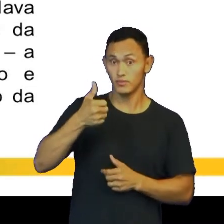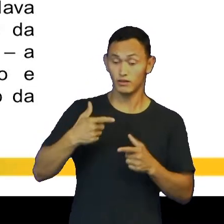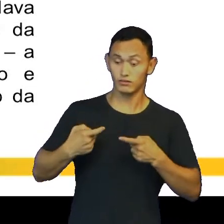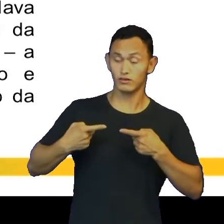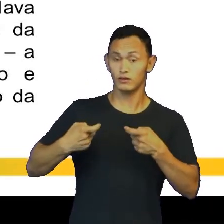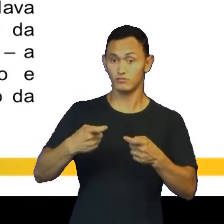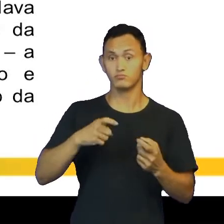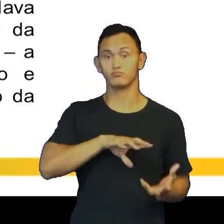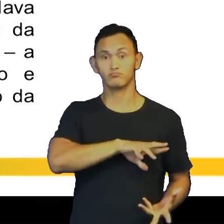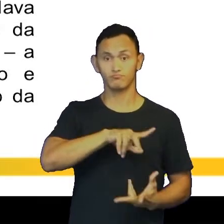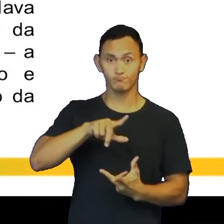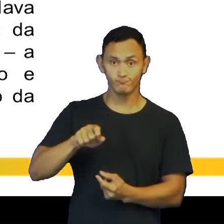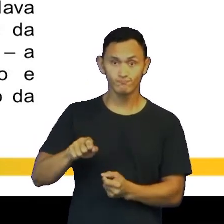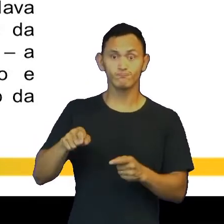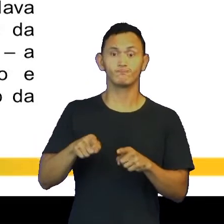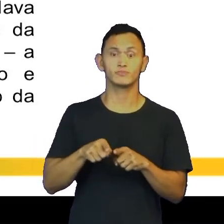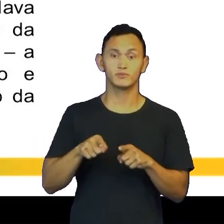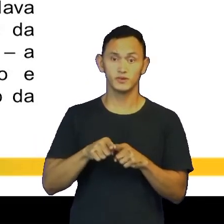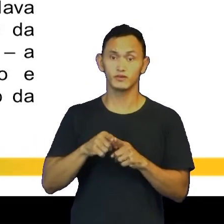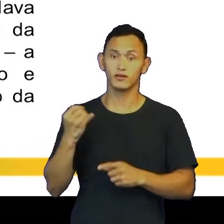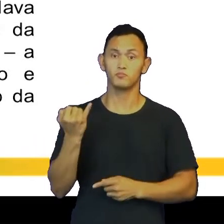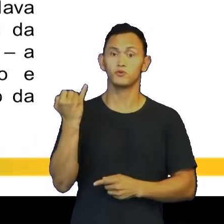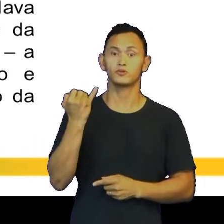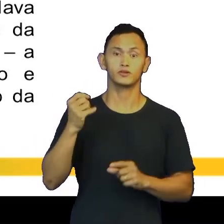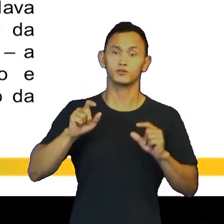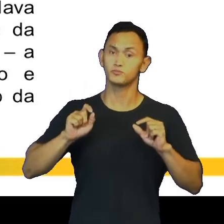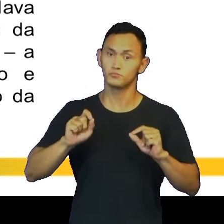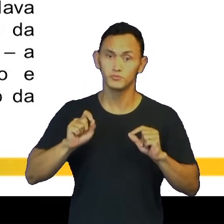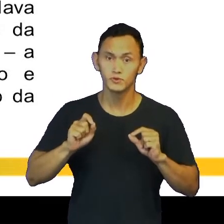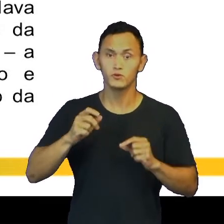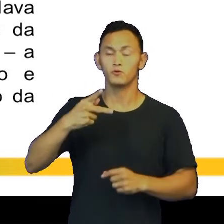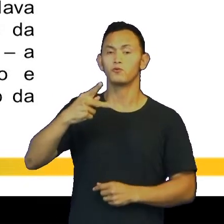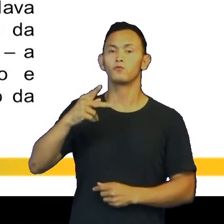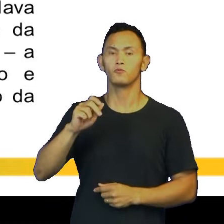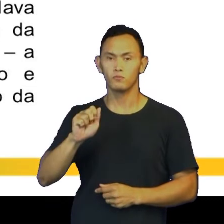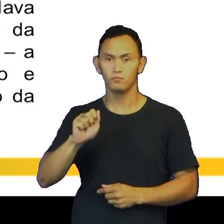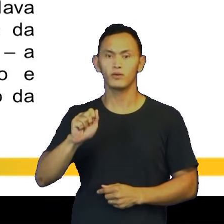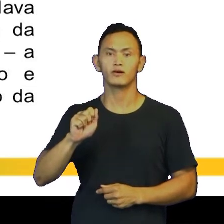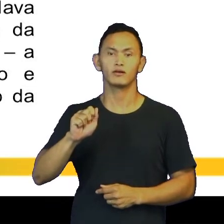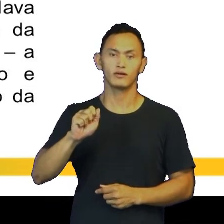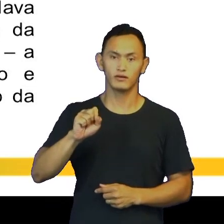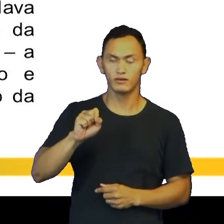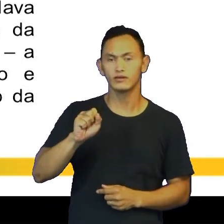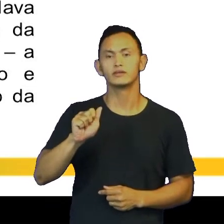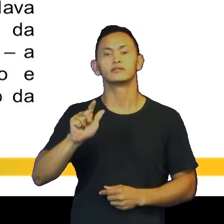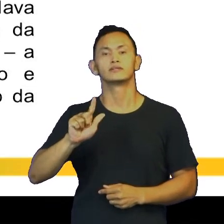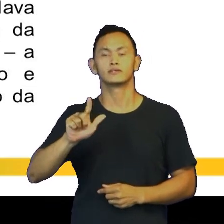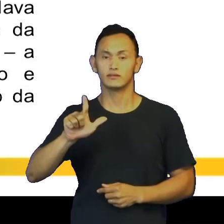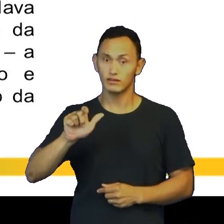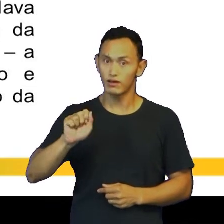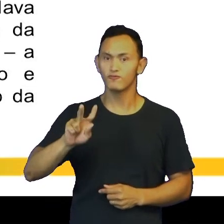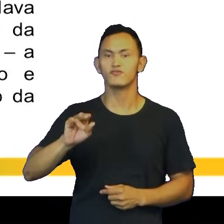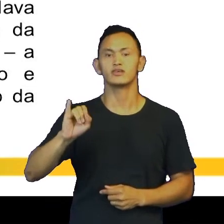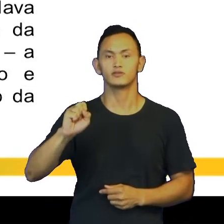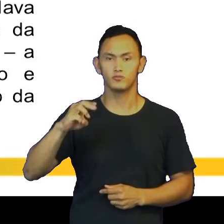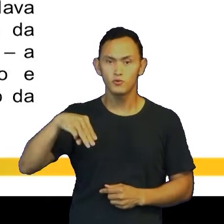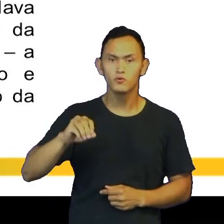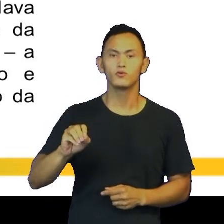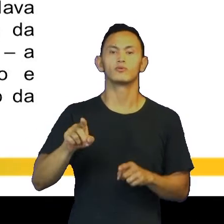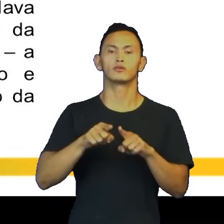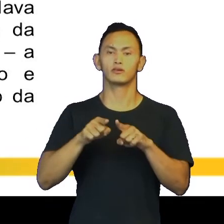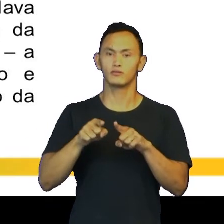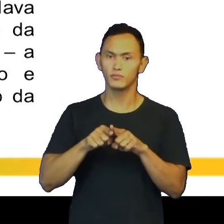que se destacam o pães lavismo e o pão germanismo né o primeiro